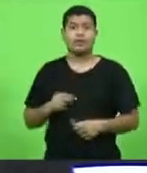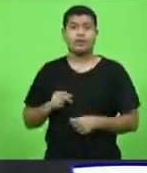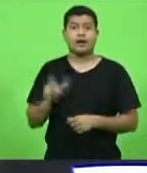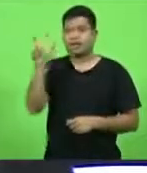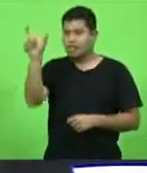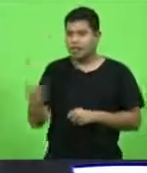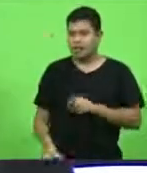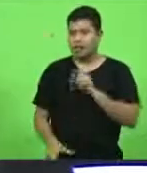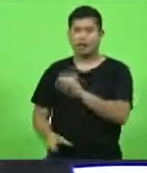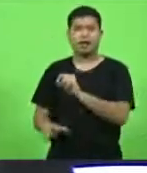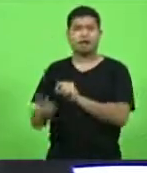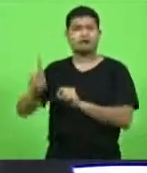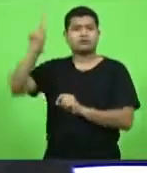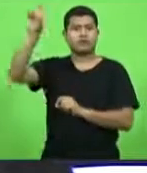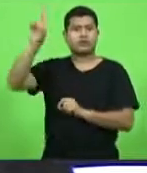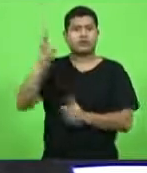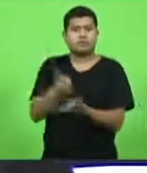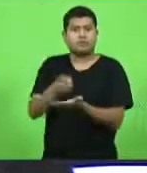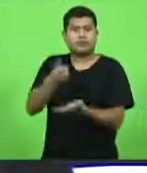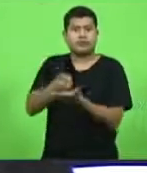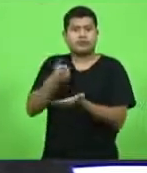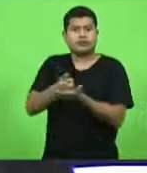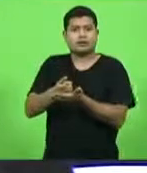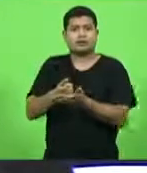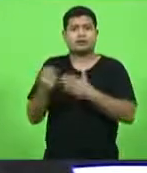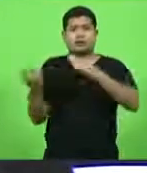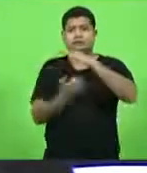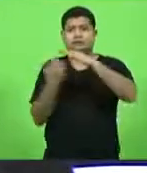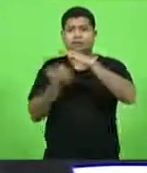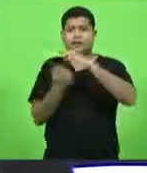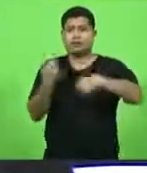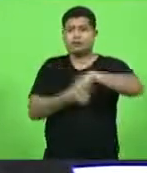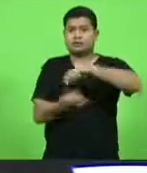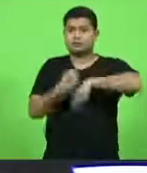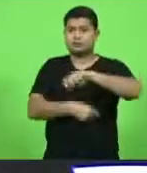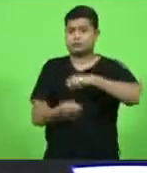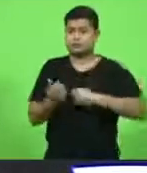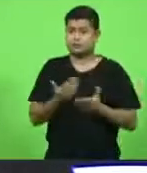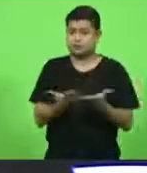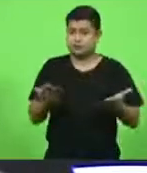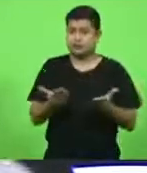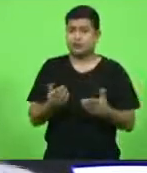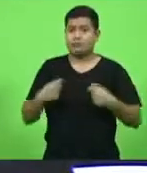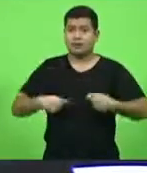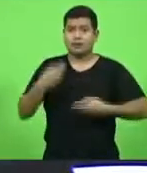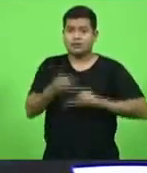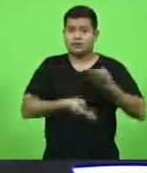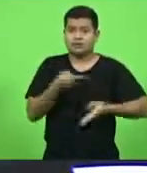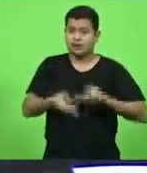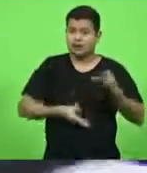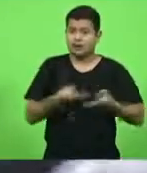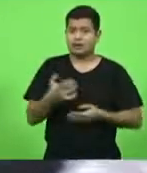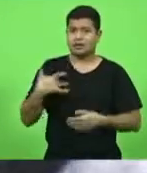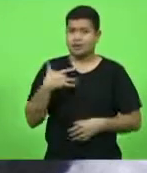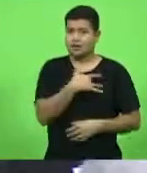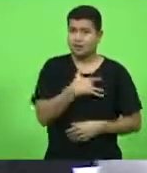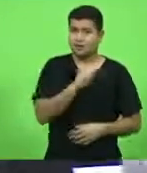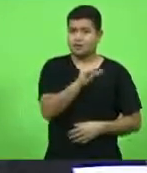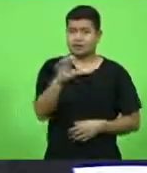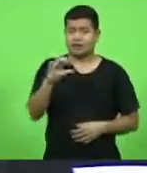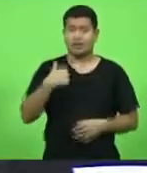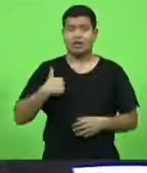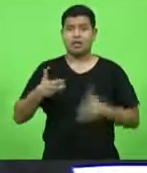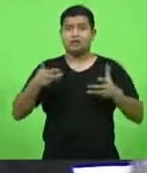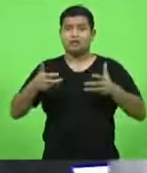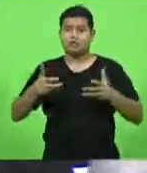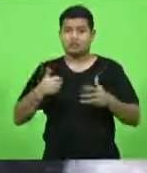responsável por manter esse tipo de empresa administrando quem tem que cuidar da saúde do Catarinense é isso que eu quero